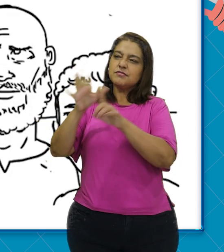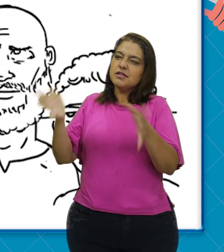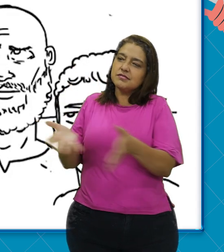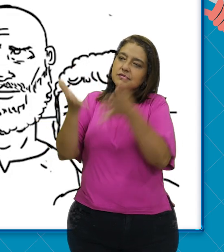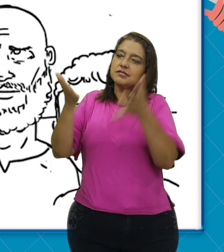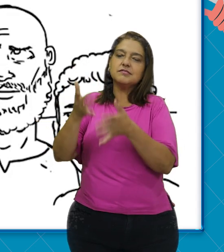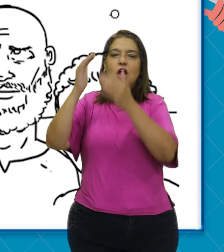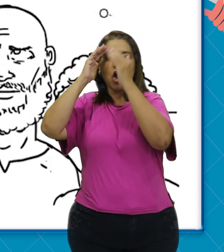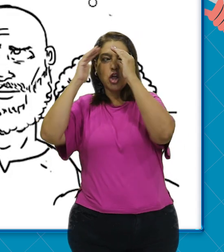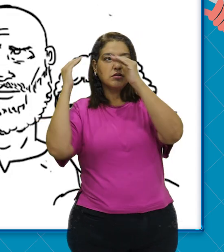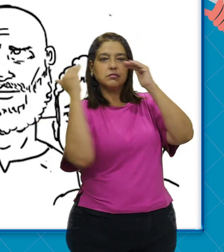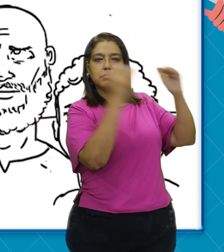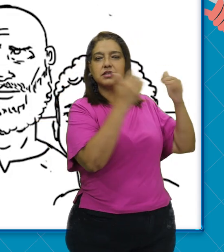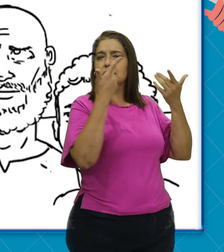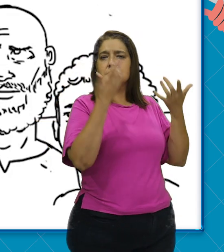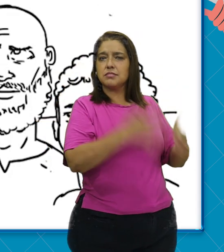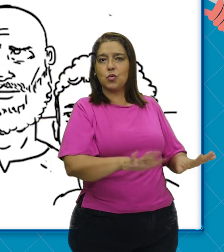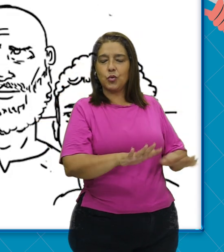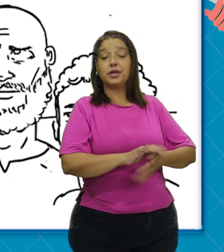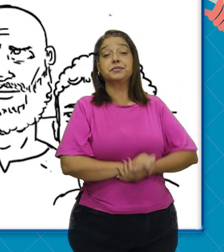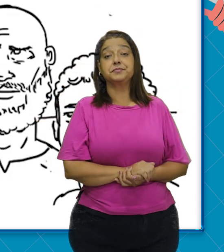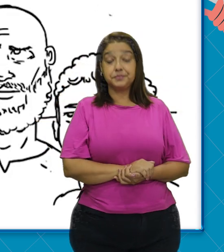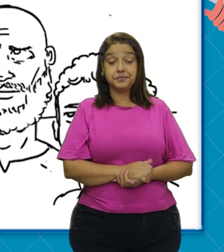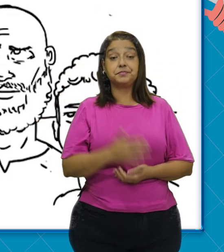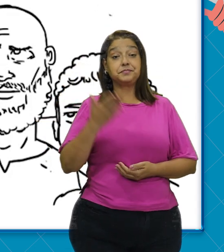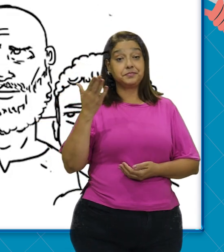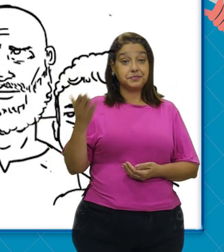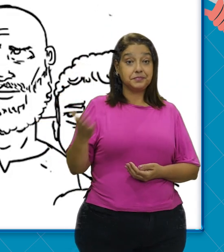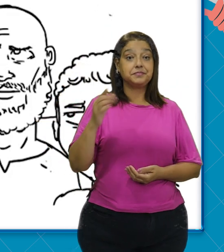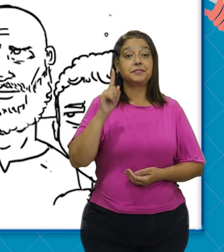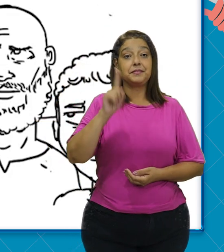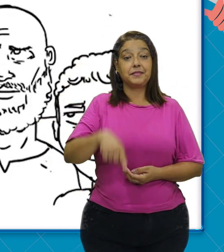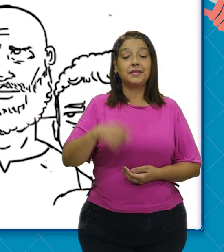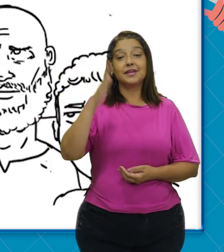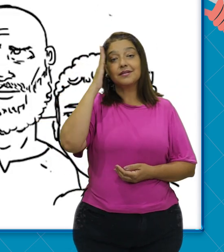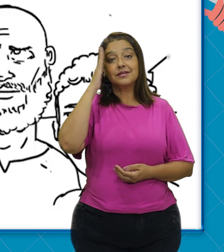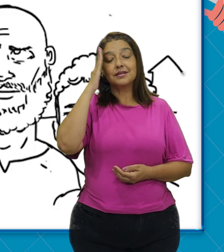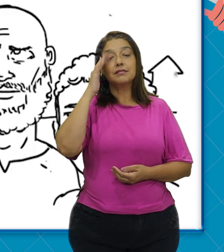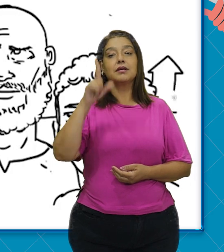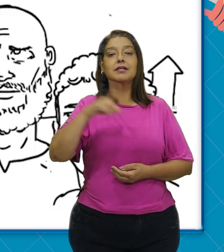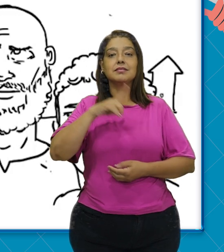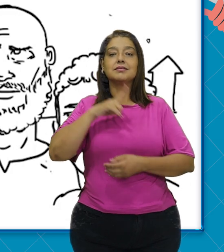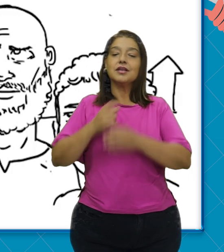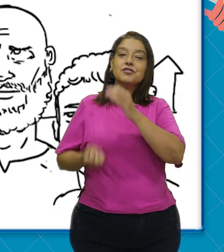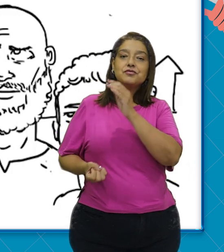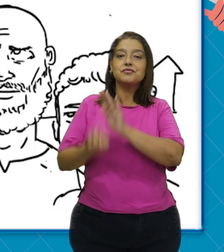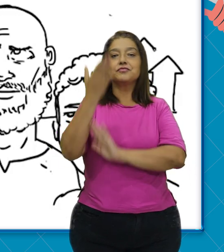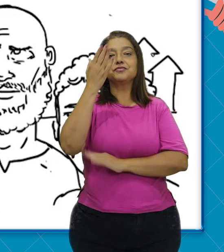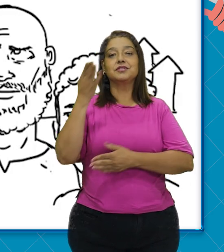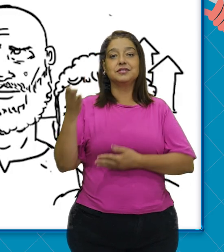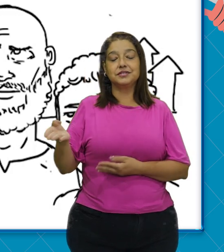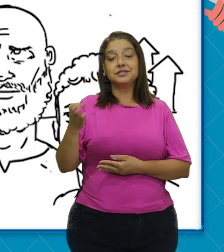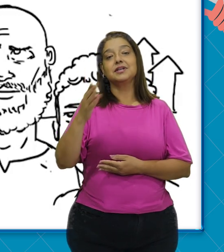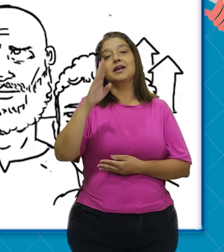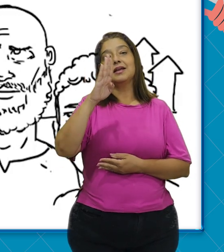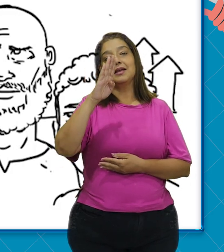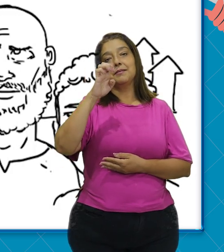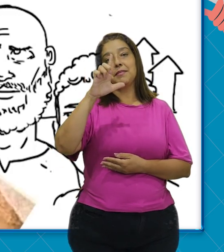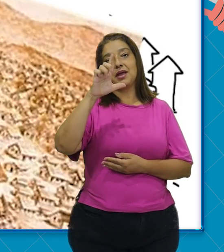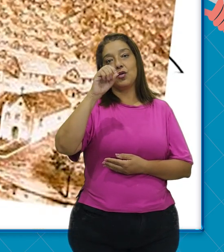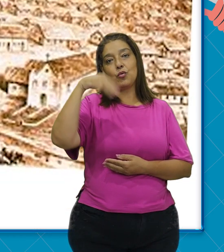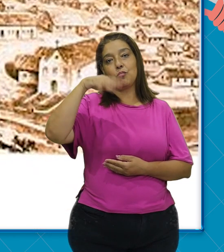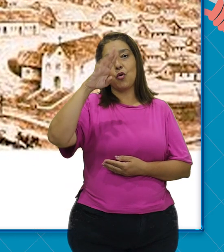locais. O conselheiro reuniu seus fiéis em uma fazenda chamada Canudos, onde fundaram sua cidade santa, Belo